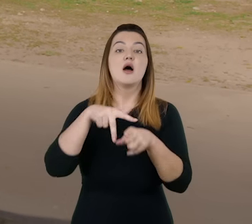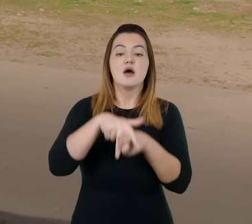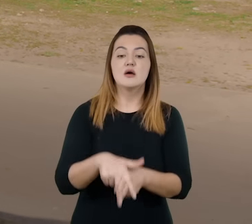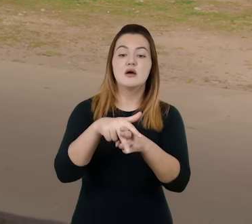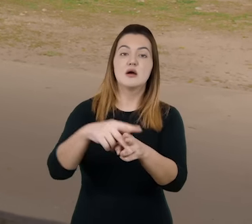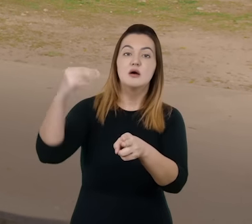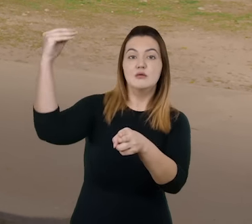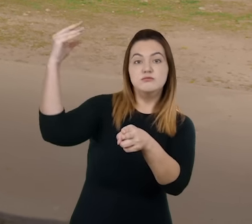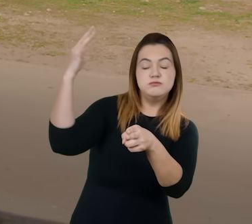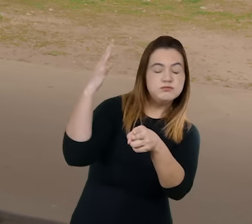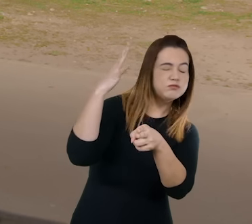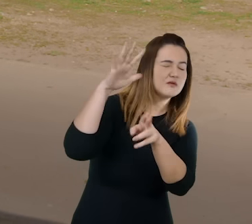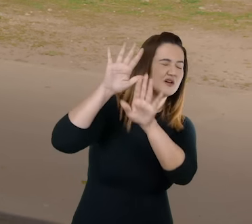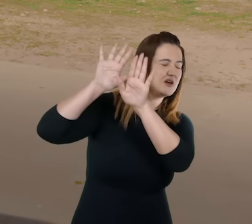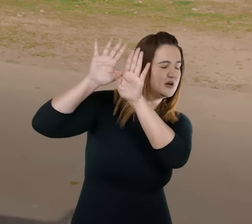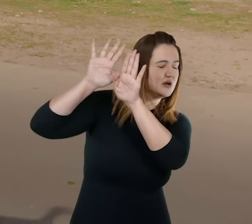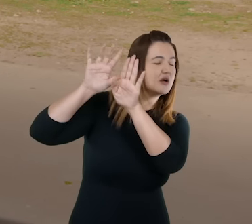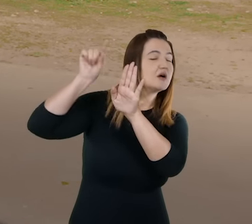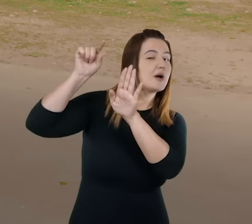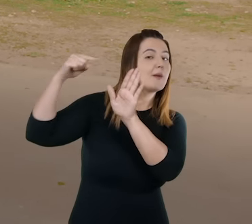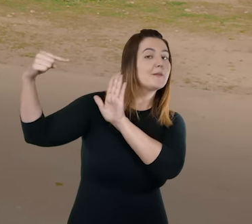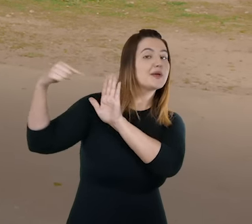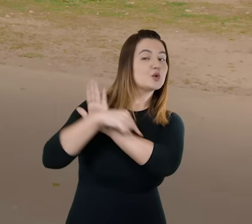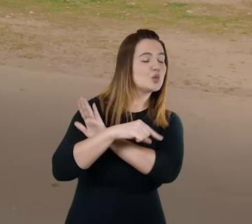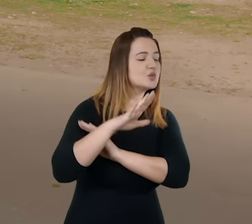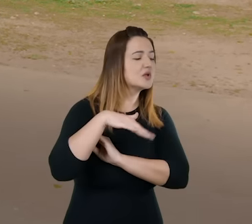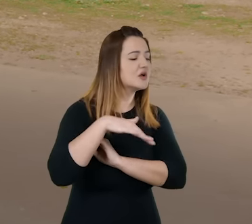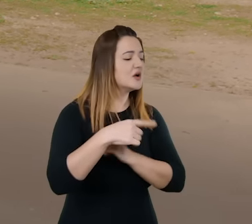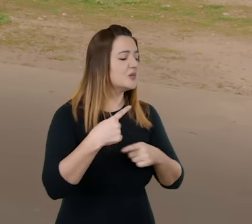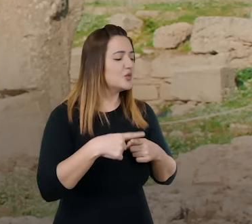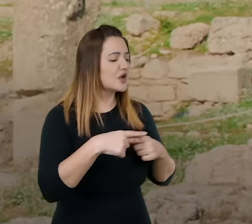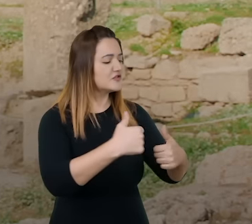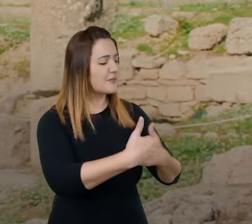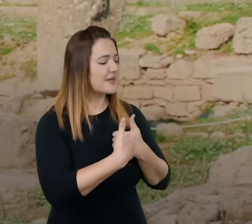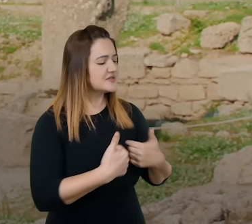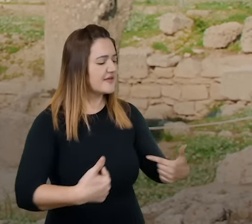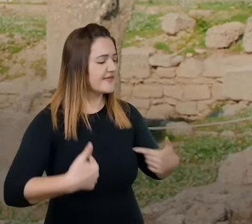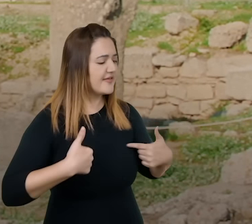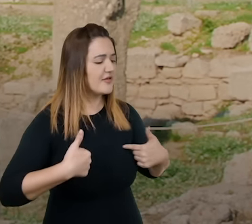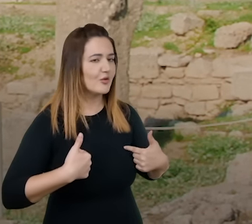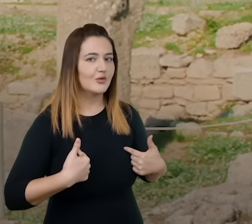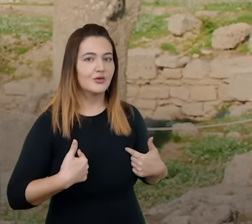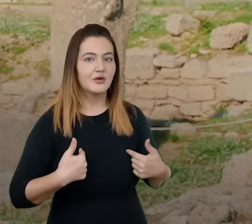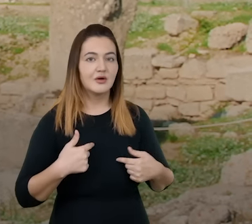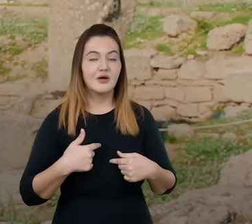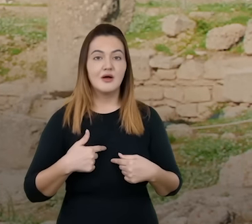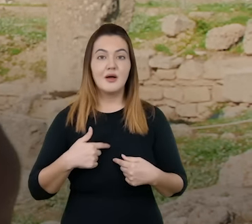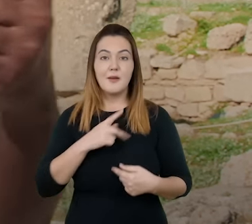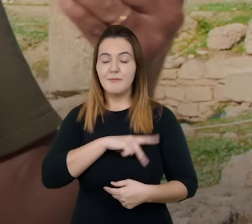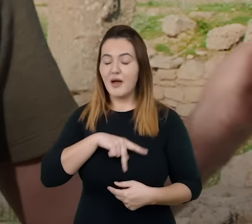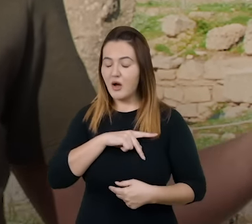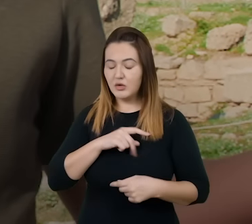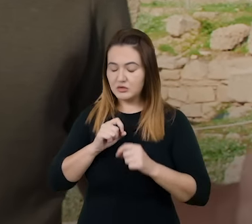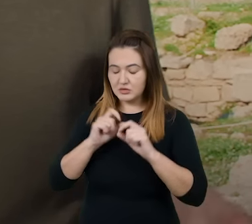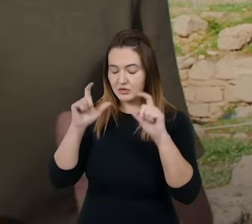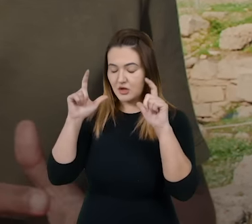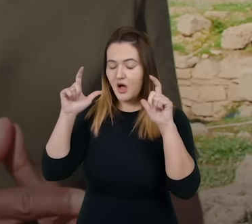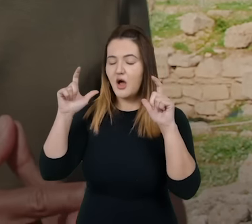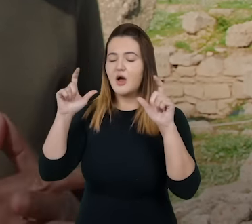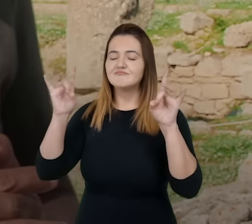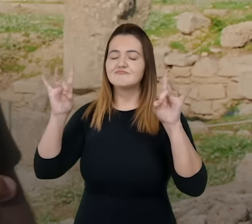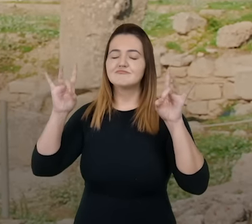pergunta: Saulo, Saulo, por que você me persegue? Talvez o que falta à trajetória cristã de muitos de